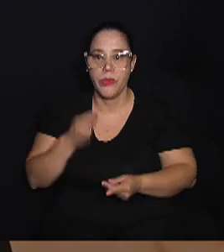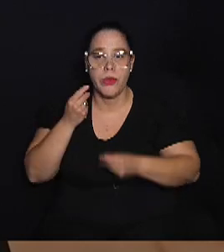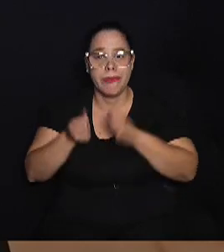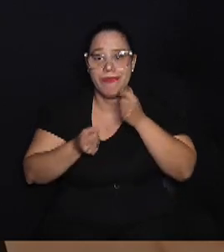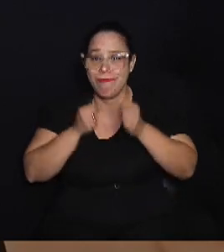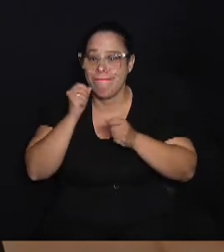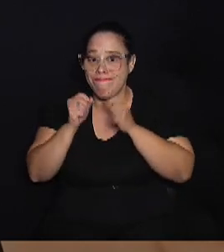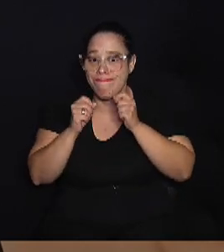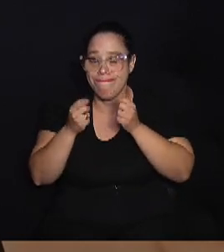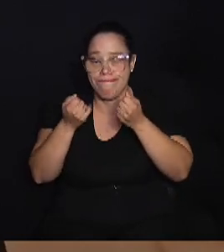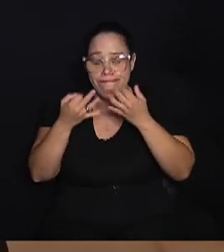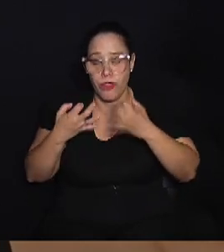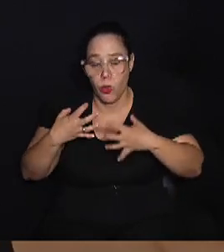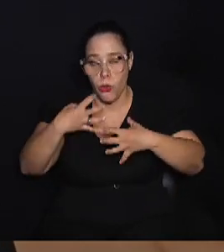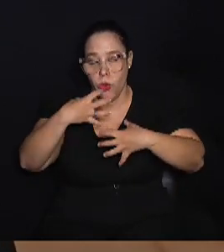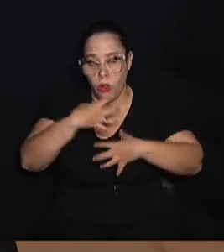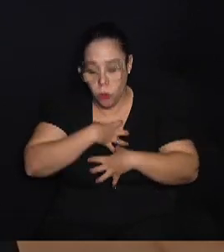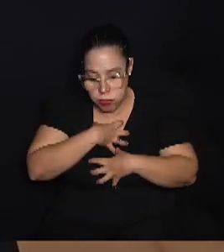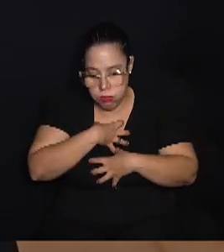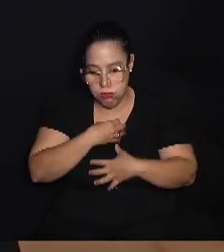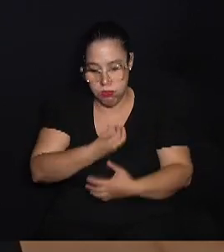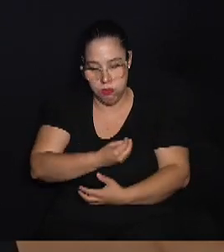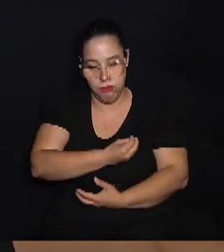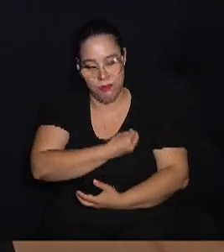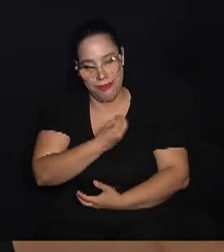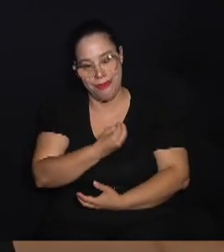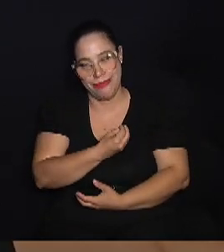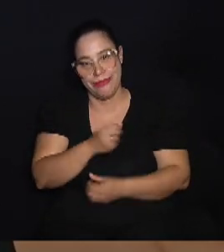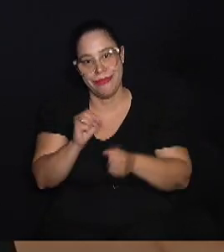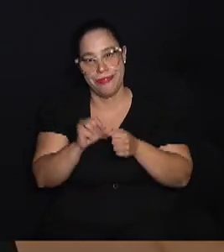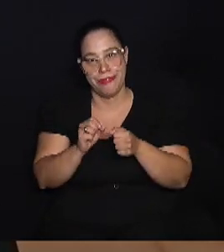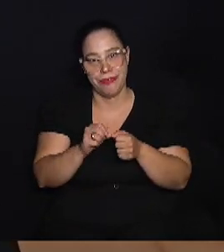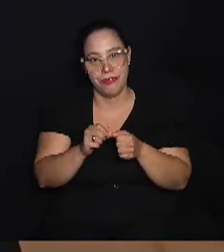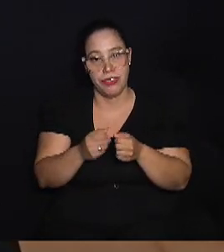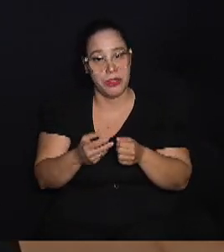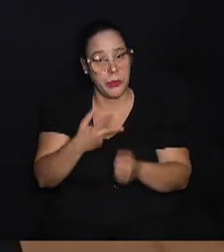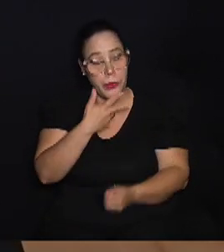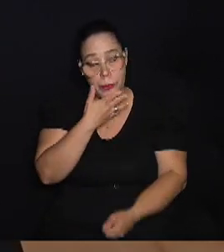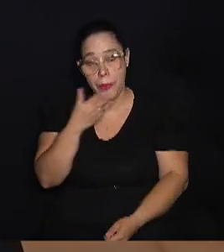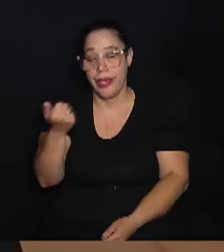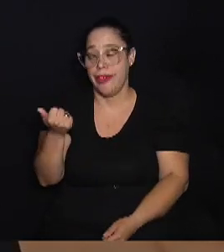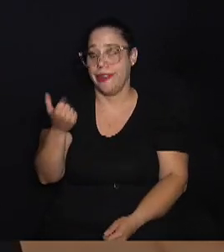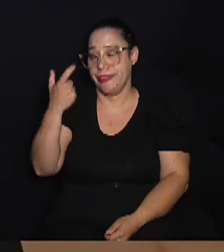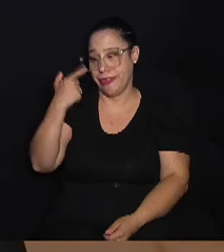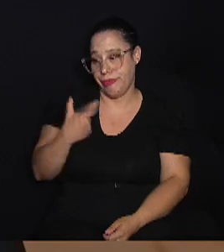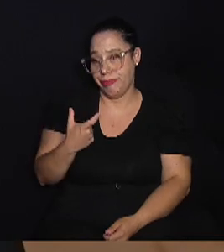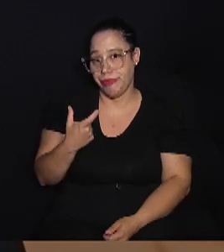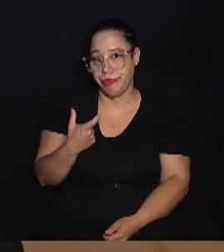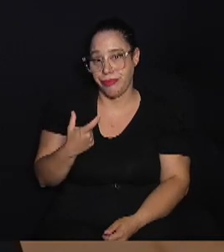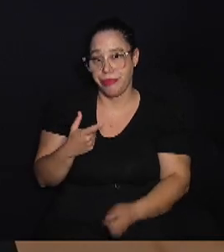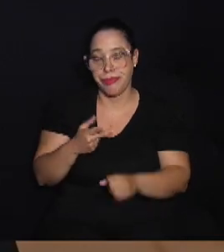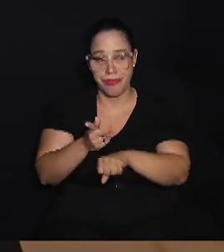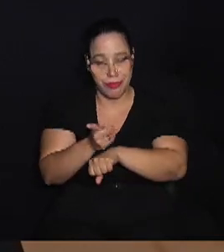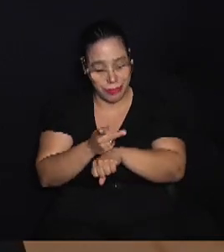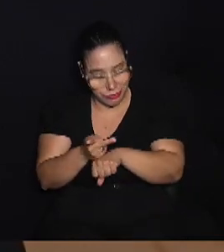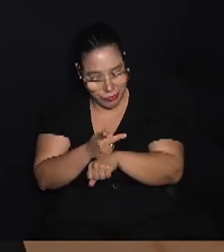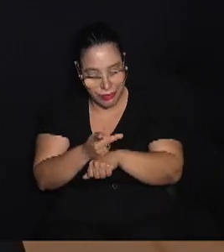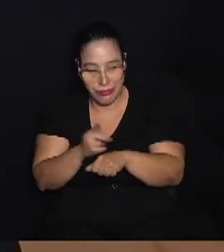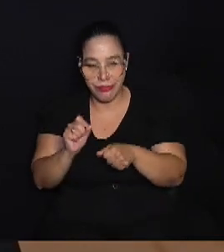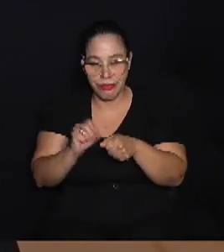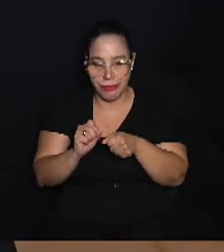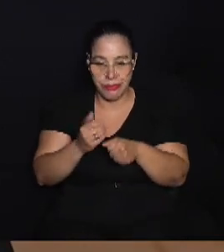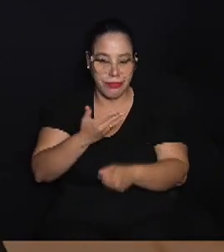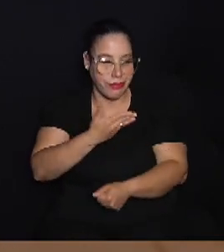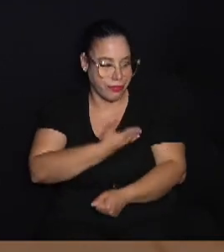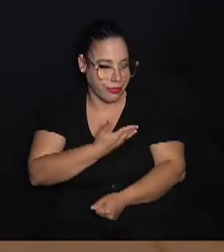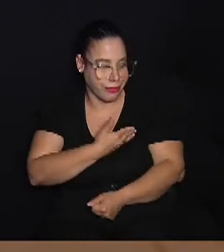é simplesmente sentir, vivenciar e fazer sempre o melhor que eu posso, né? E é o que eu procuro fazer junto com meus colegas,